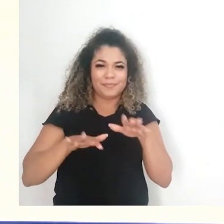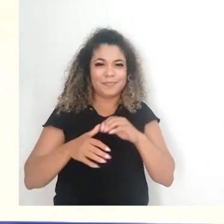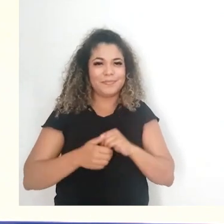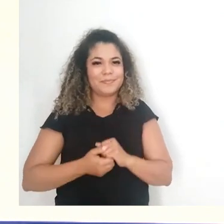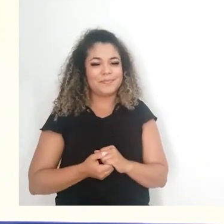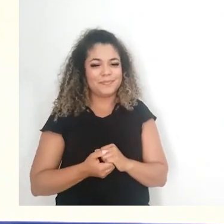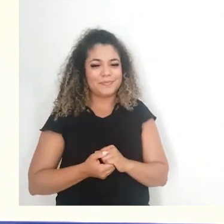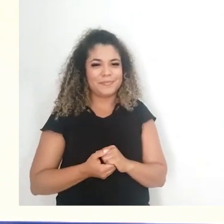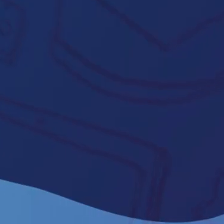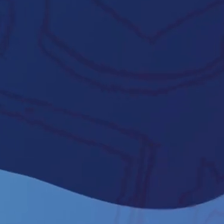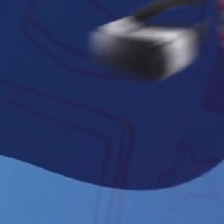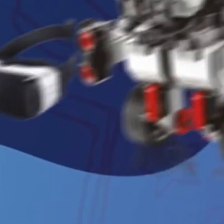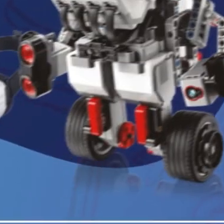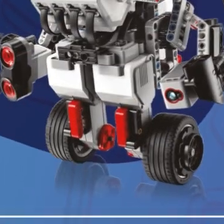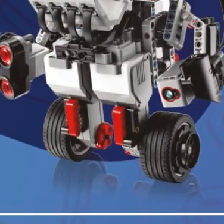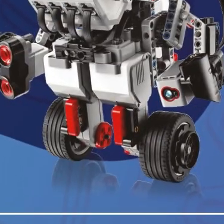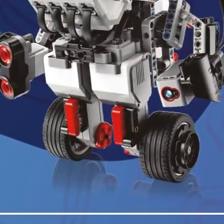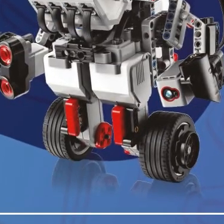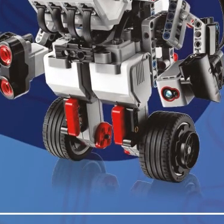esses movimentos.